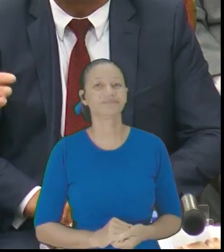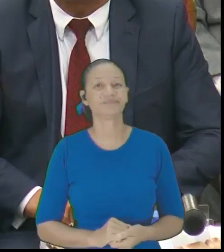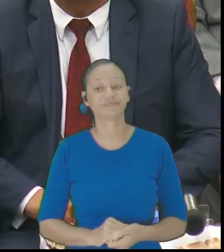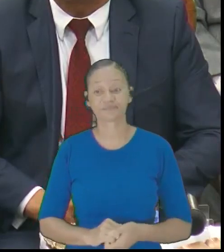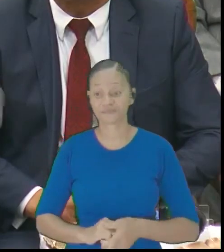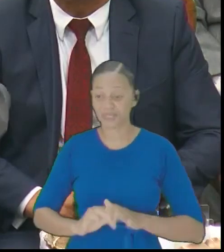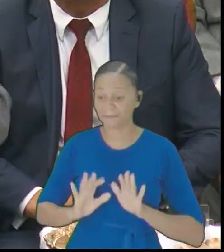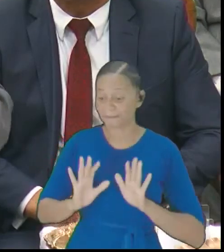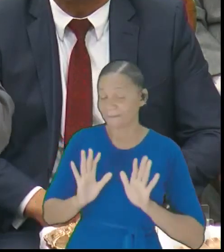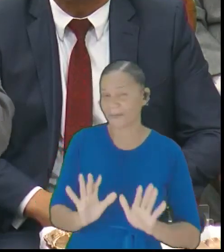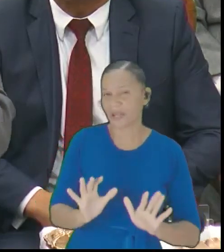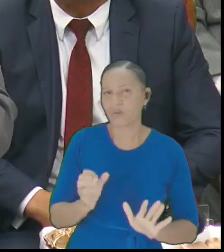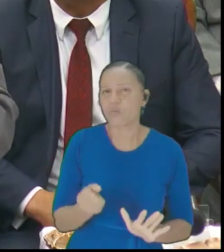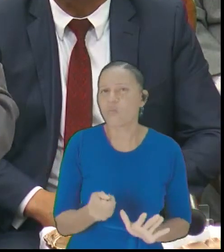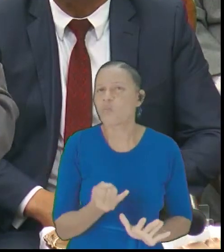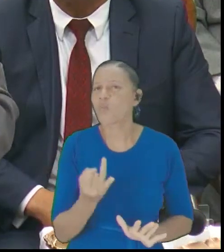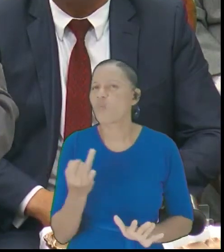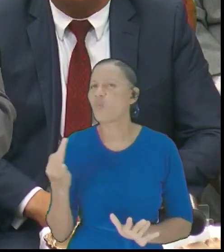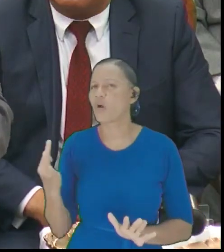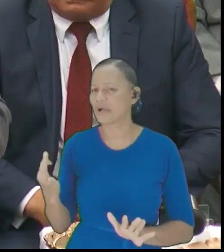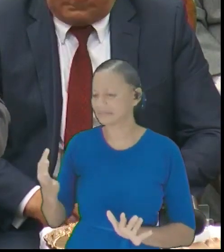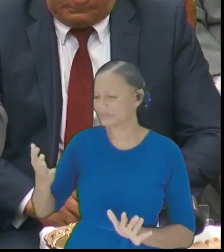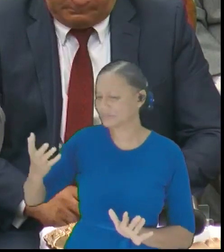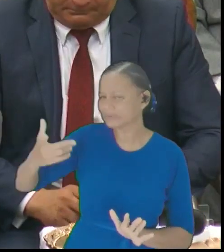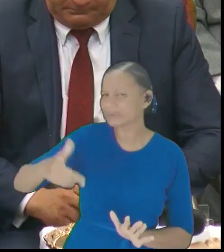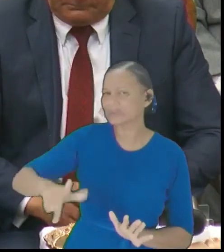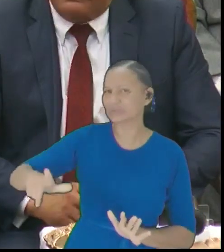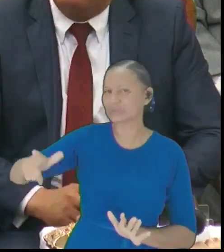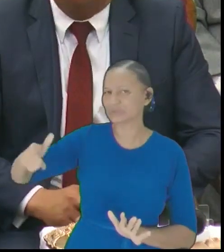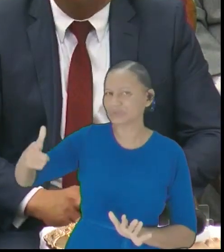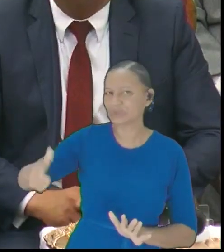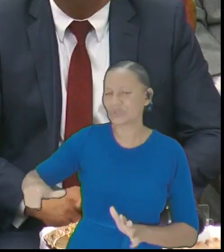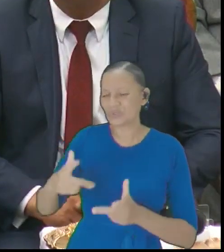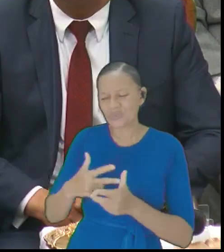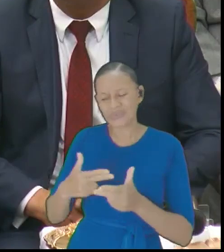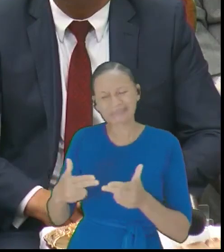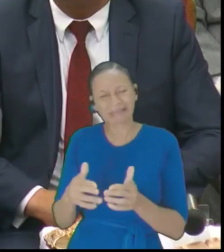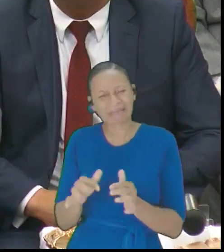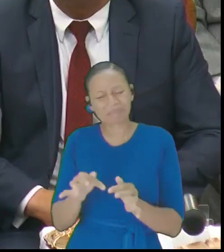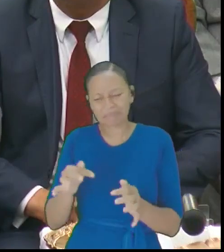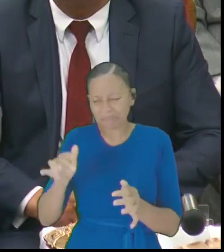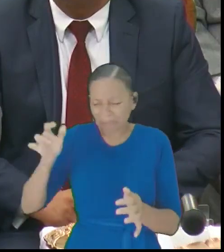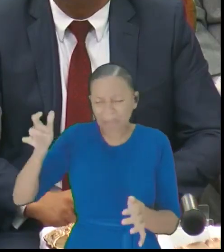Mas quantas vezes, meus irmãos, por causa de coisas pequenas.